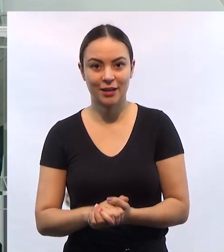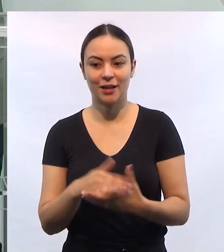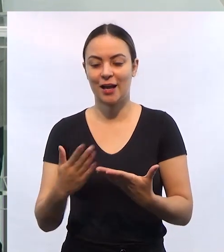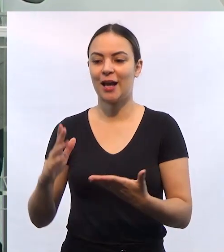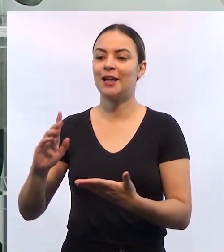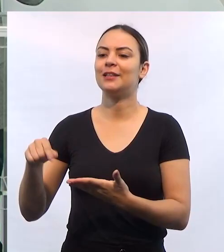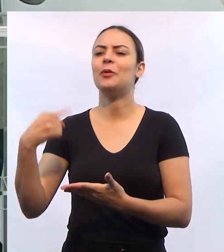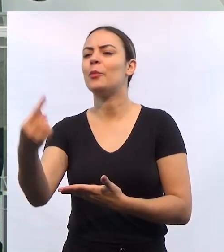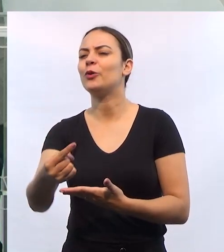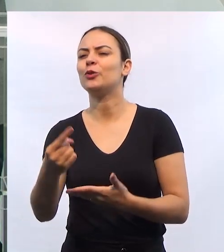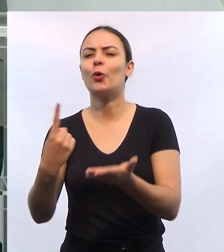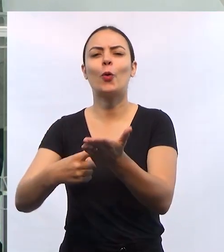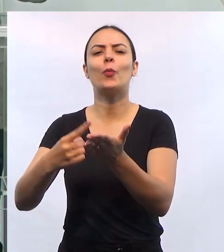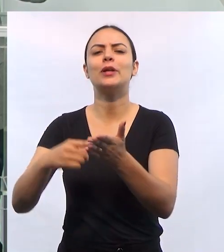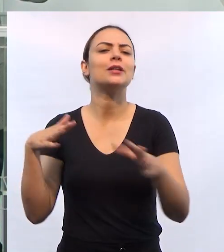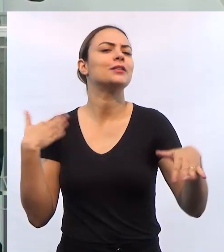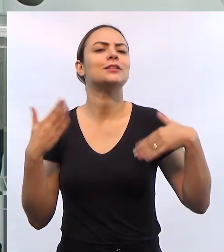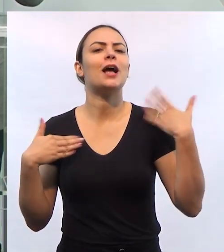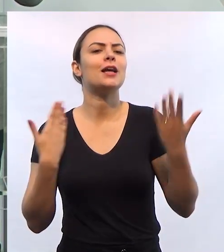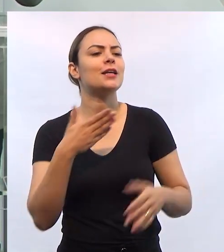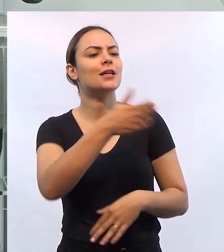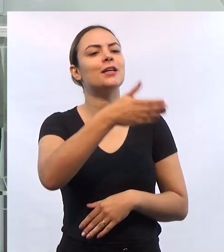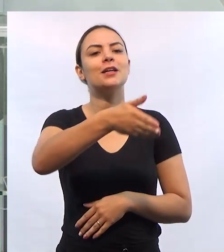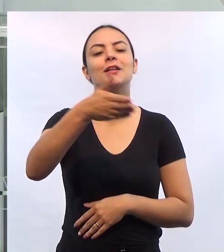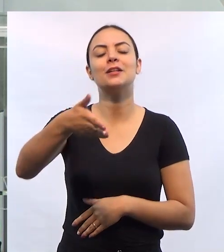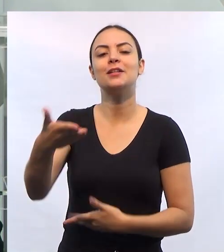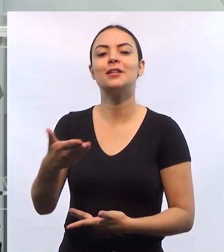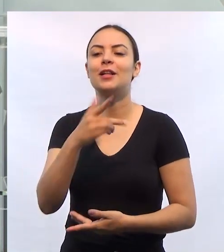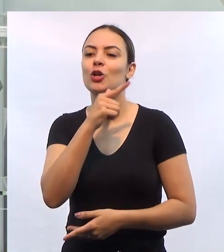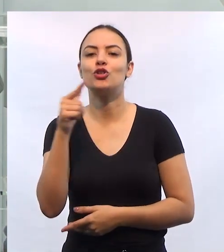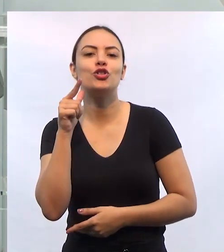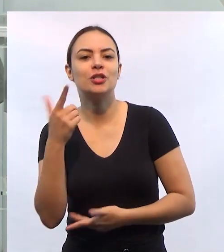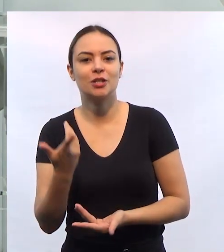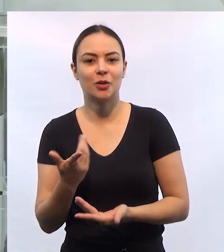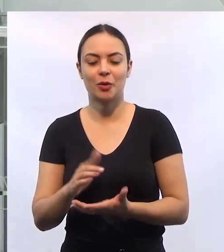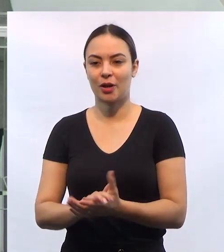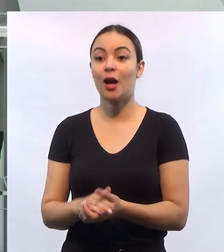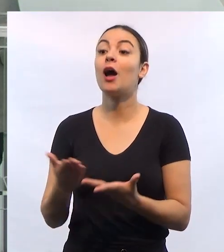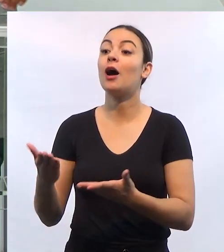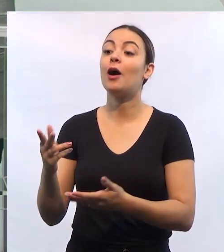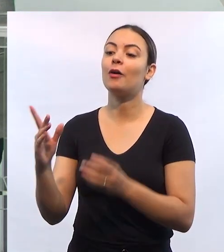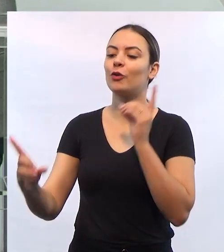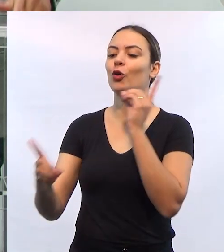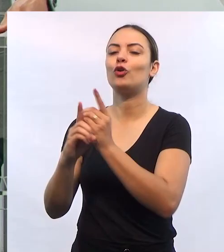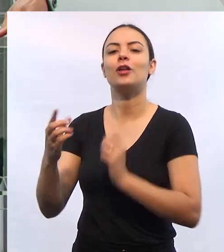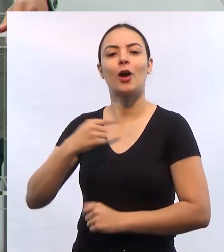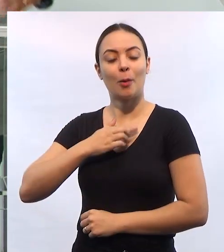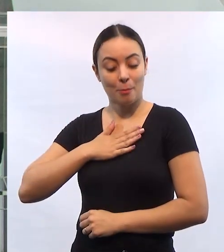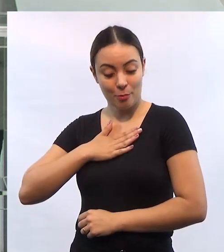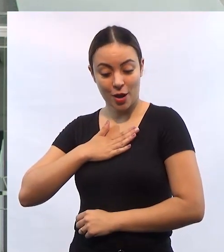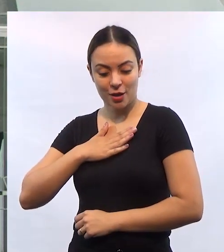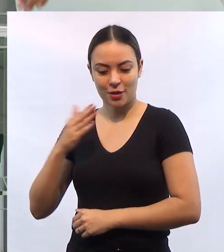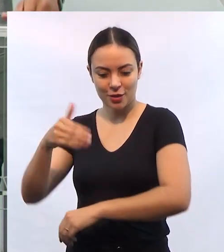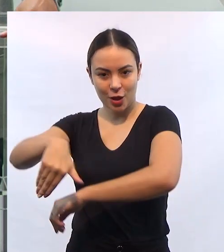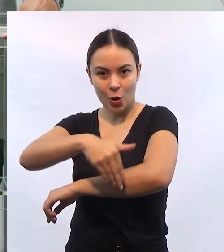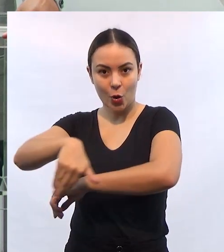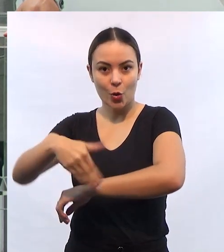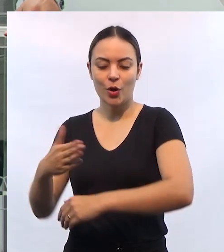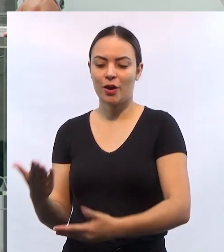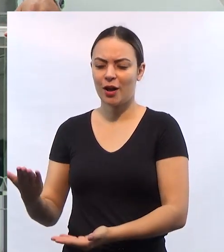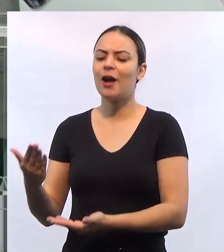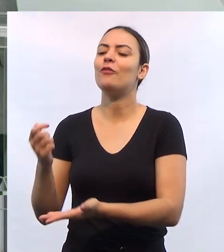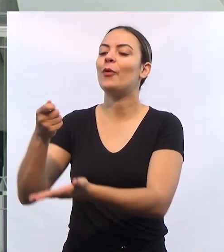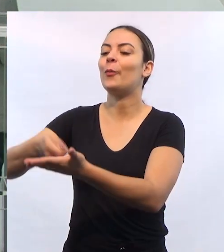você, aluno, me conhece, me encontrar na rua, em algum lugar, para aí, professor, vou pagar aqui para o senhor um lanchinho, um açaí. Pode